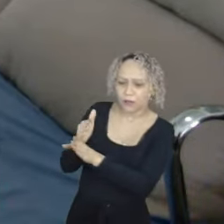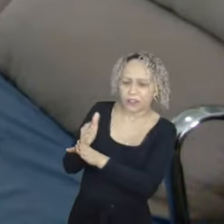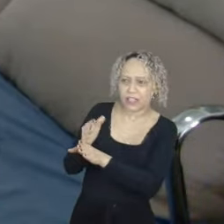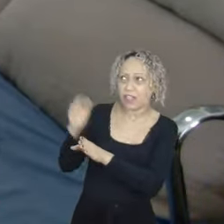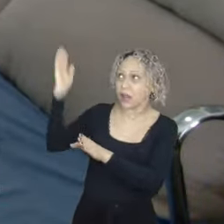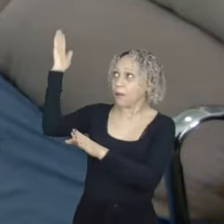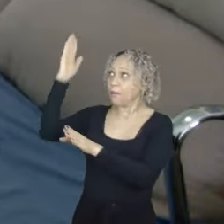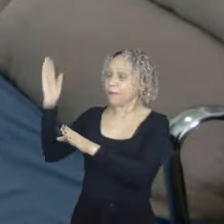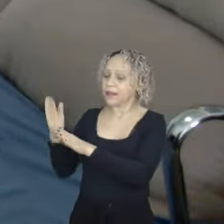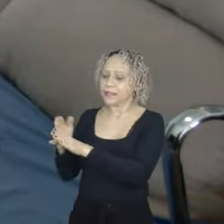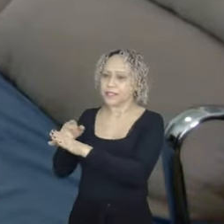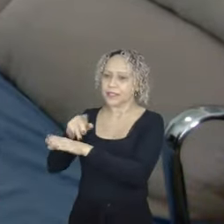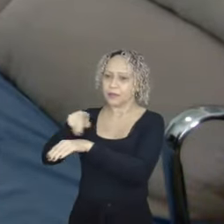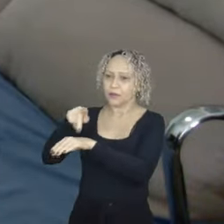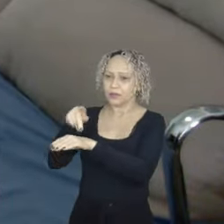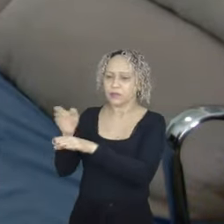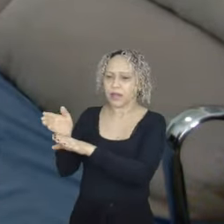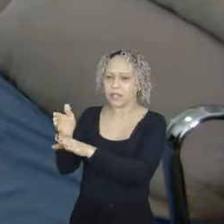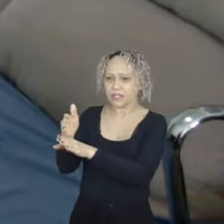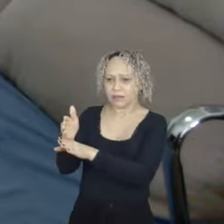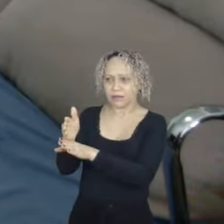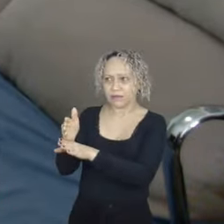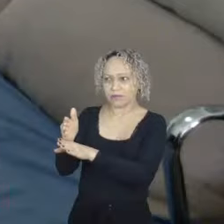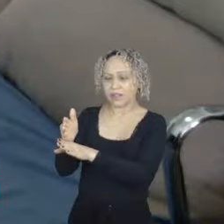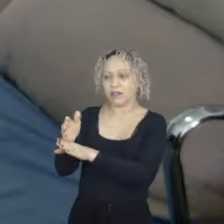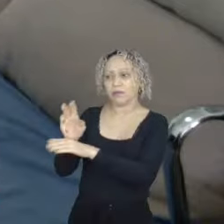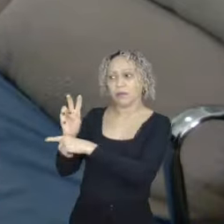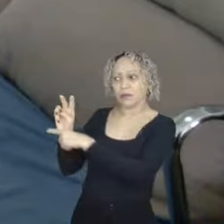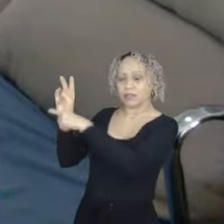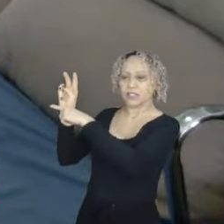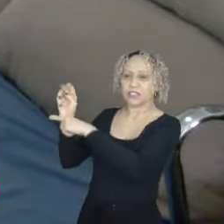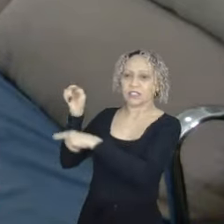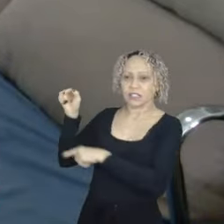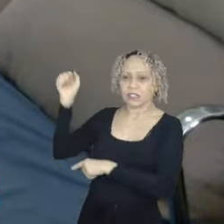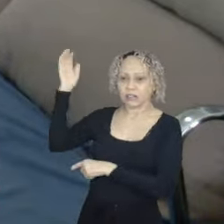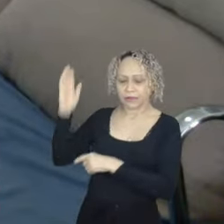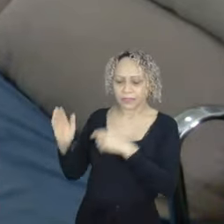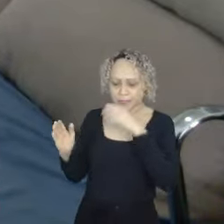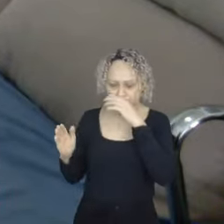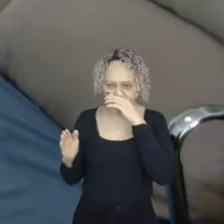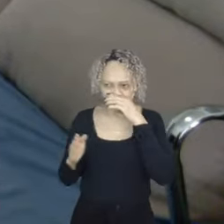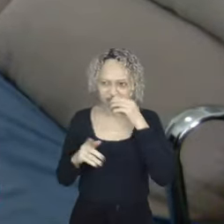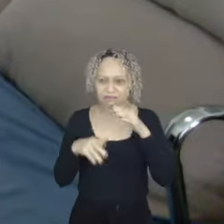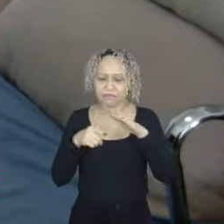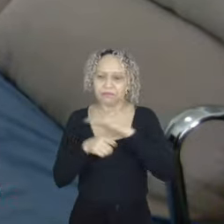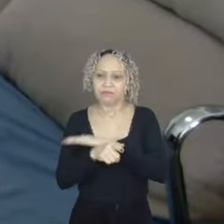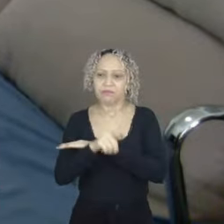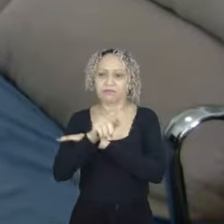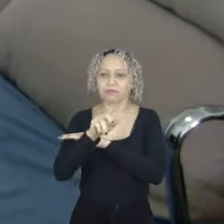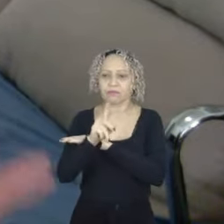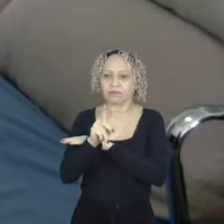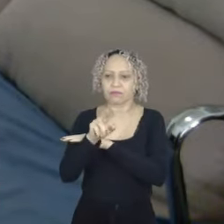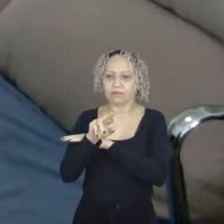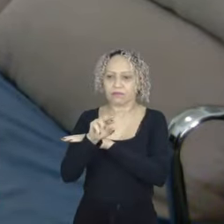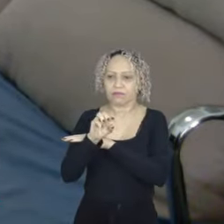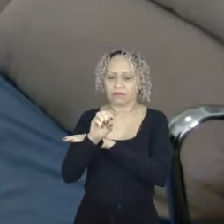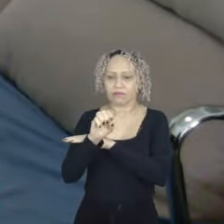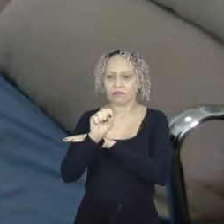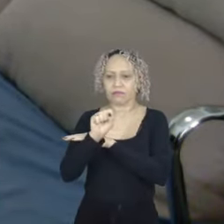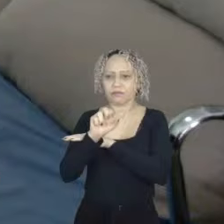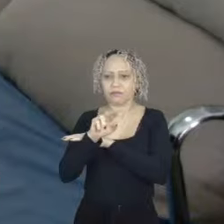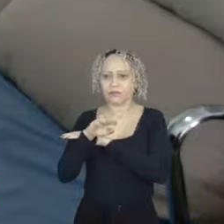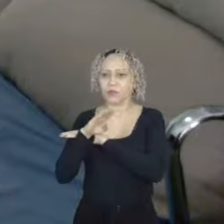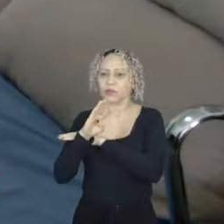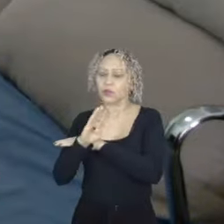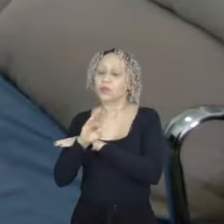tecnologia, uma vez que a parceria com a França, pelo programa o PROSUB, permite a integração de alta capacitação de